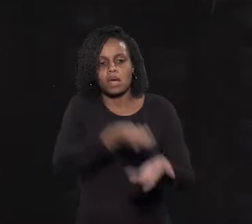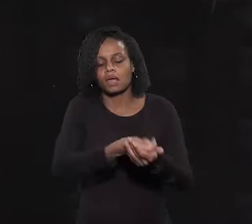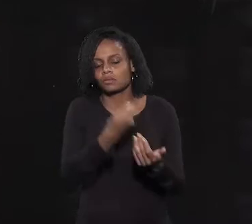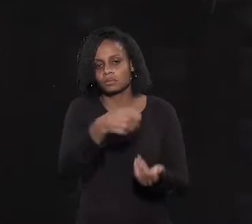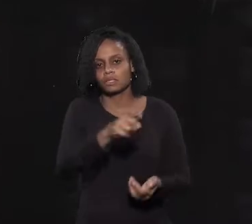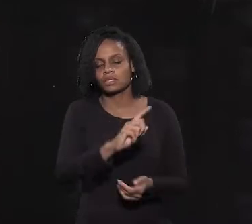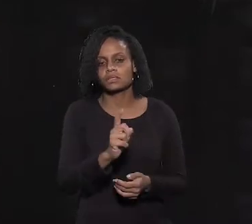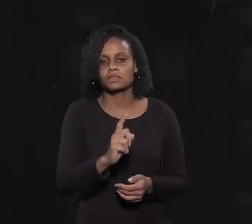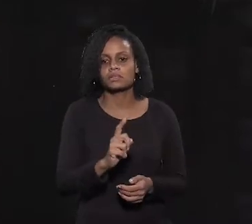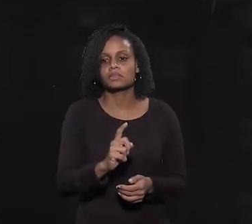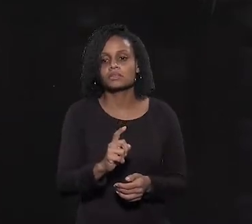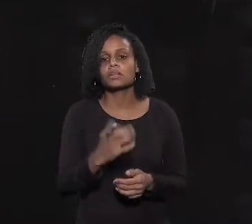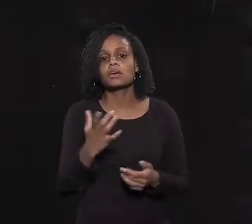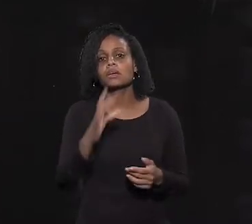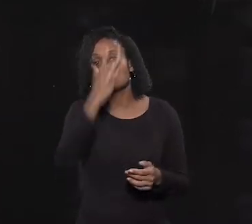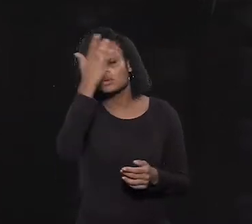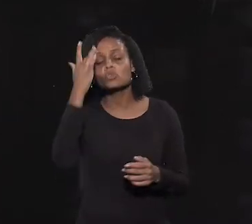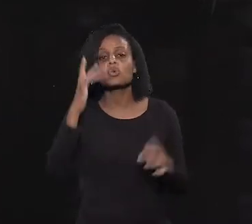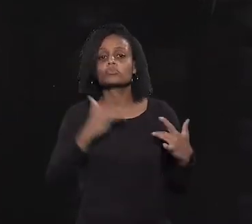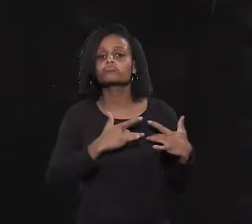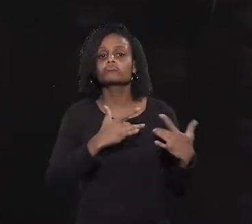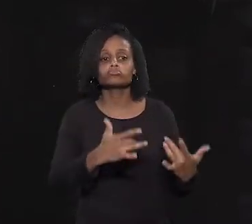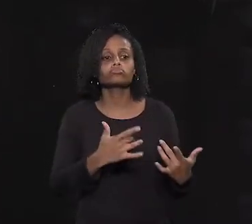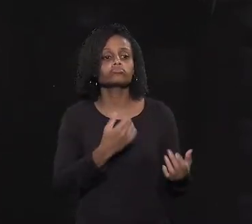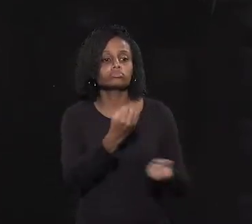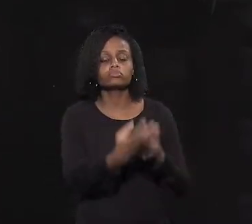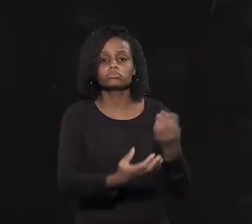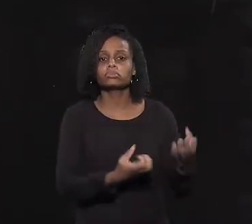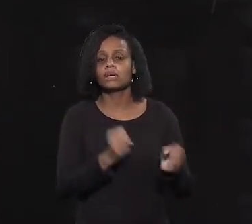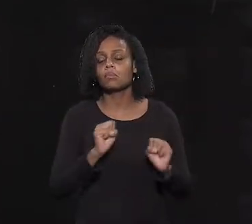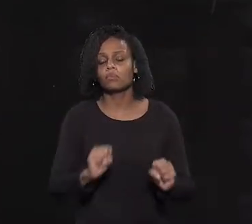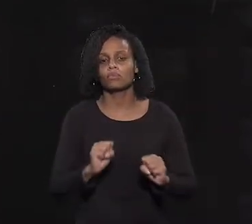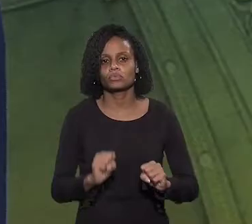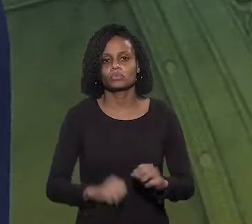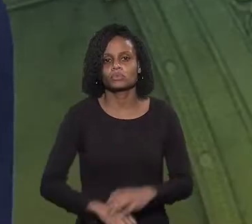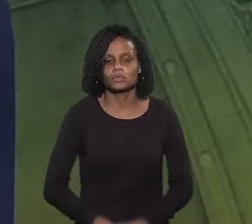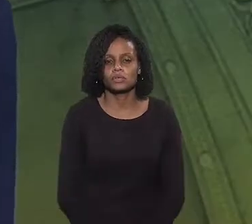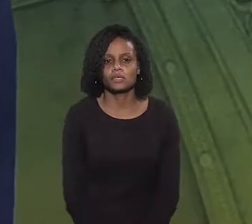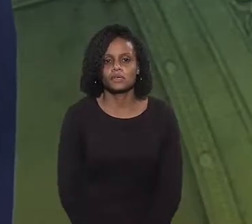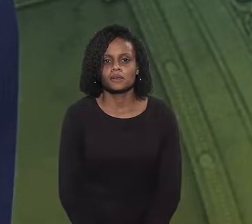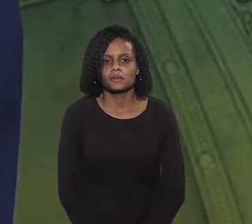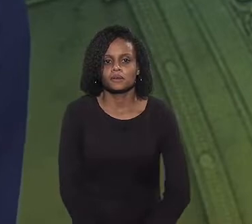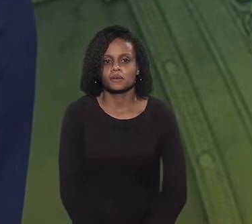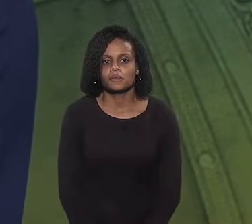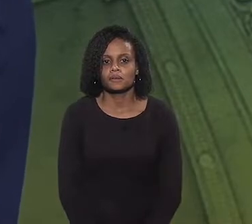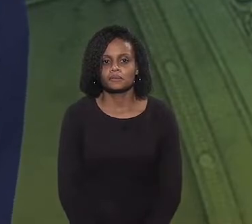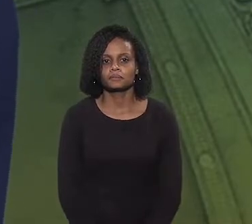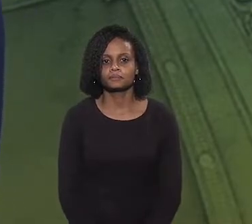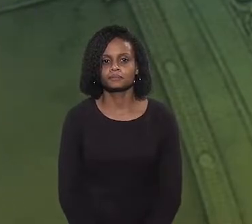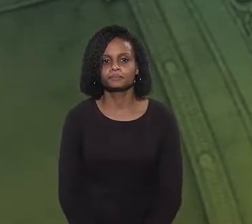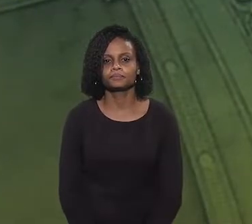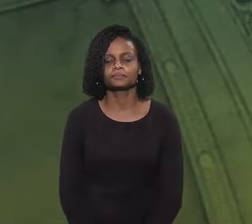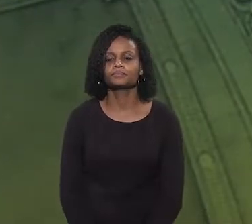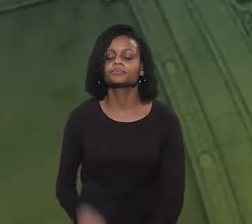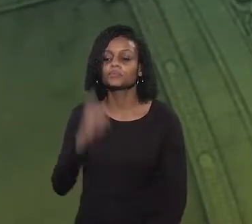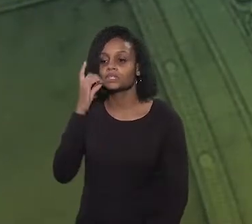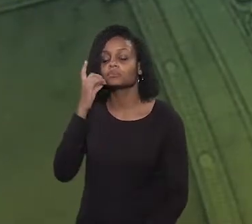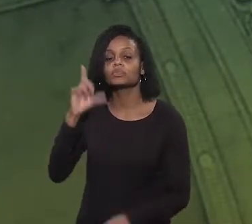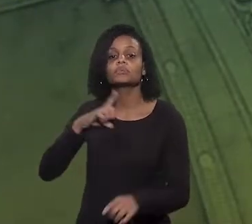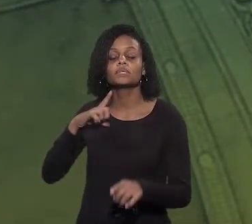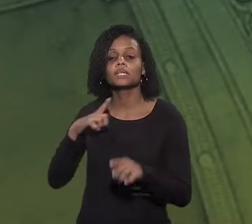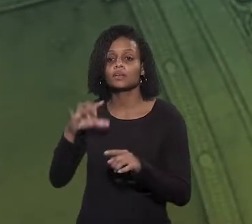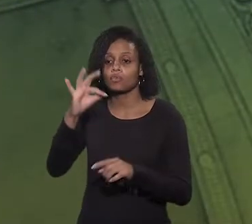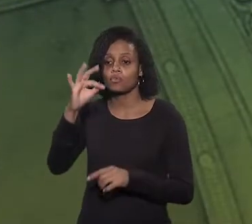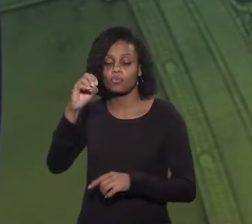esses acolhimentos e vivem de doações, procuram doações, de ajudas. Entendi. Deputado, também vai ser criado